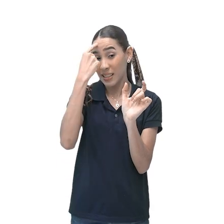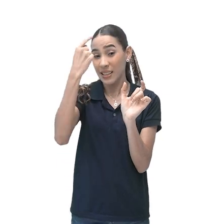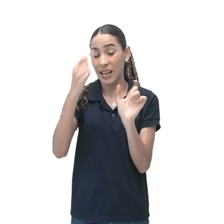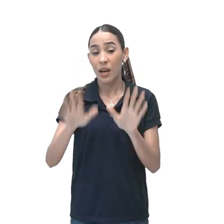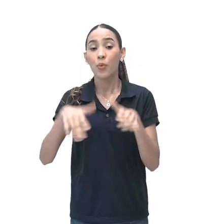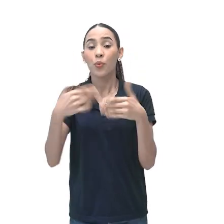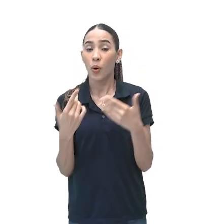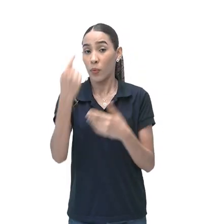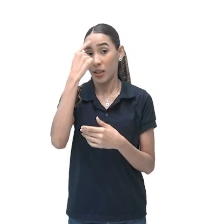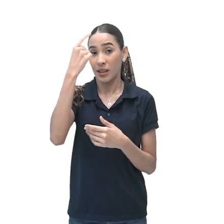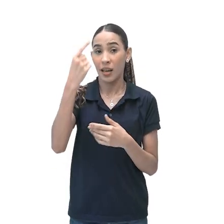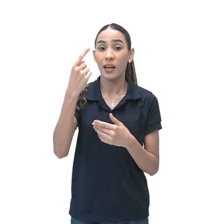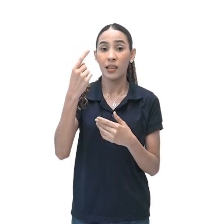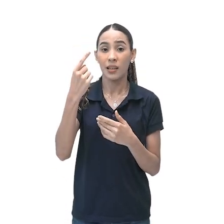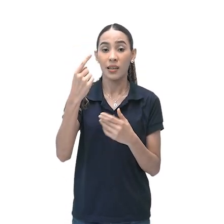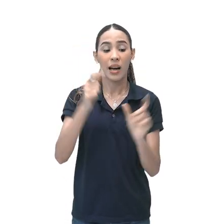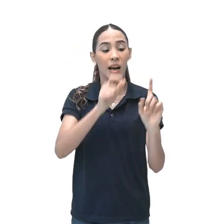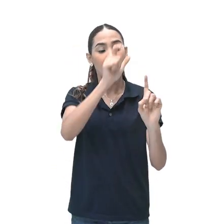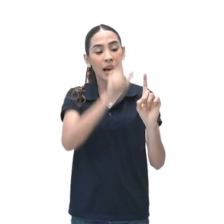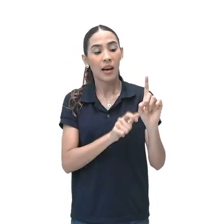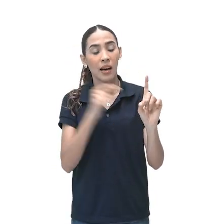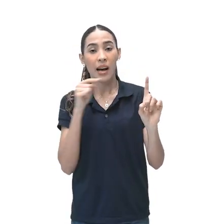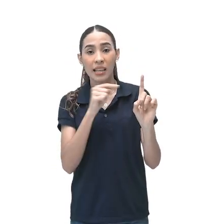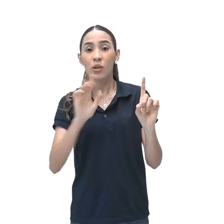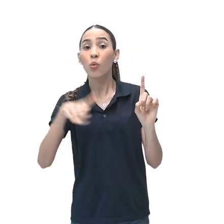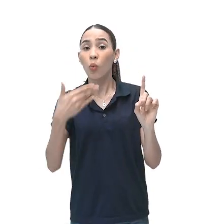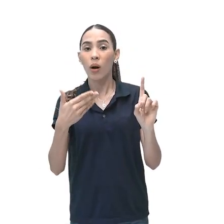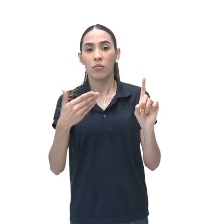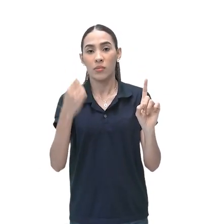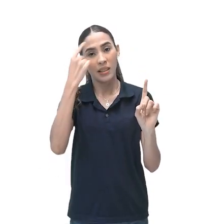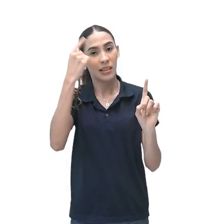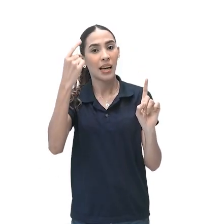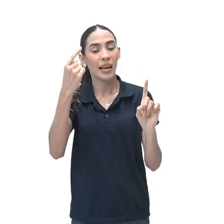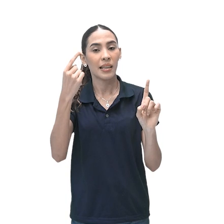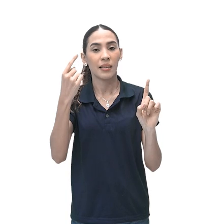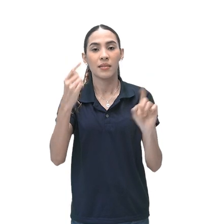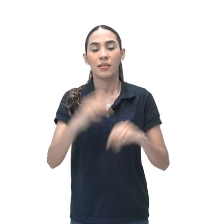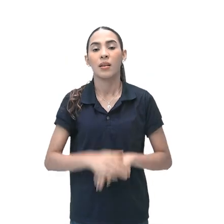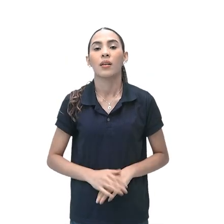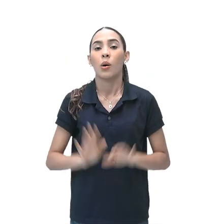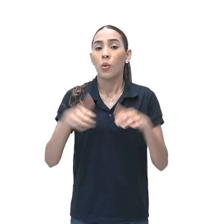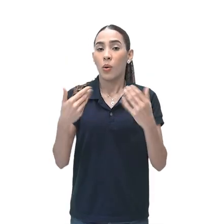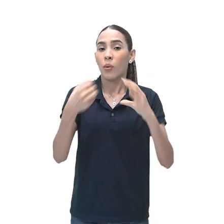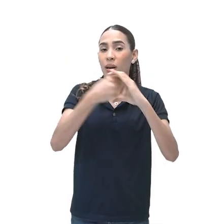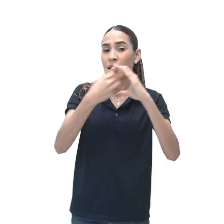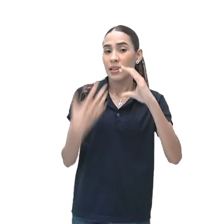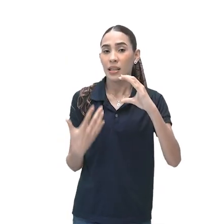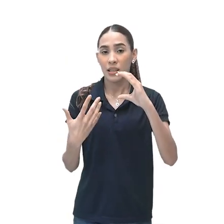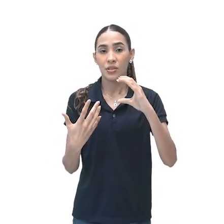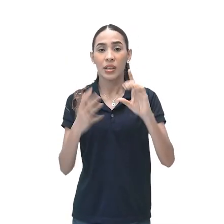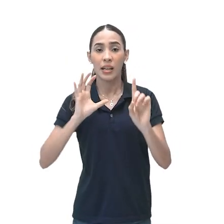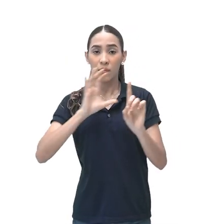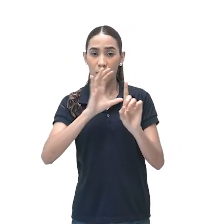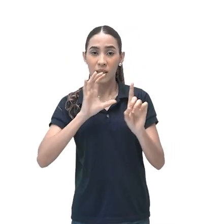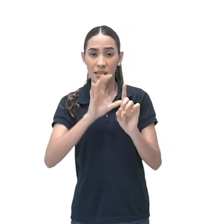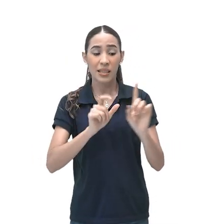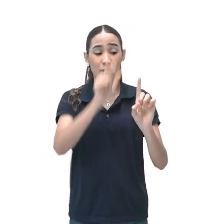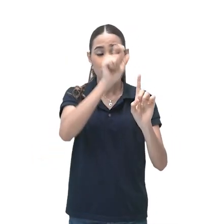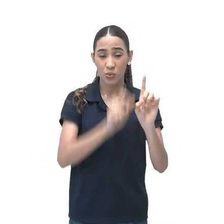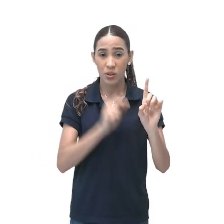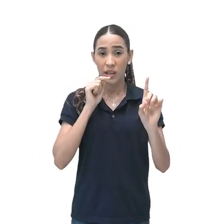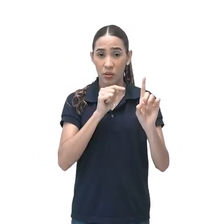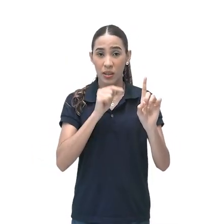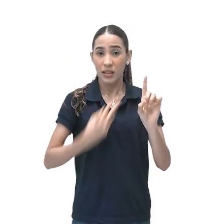é a ideia estabelecida em relação ao sujeito à vida? Qual é a característica que foi atribuída ao